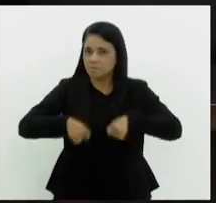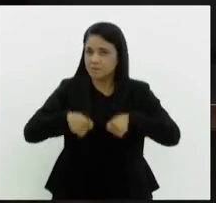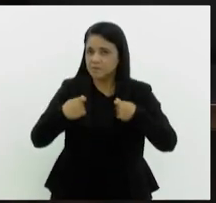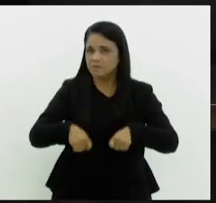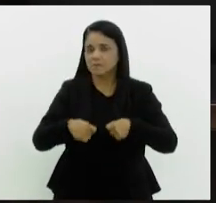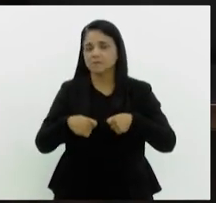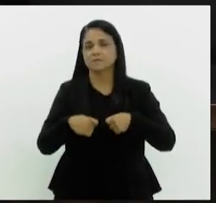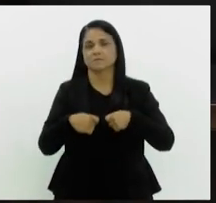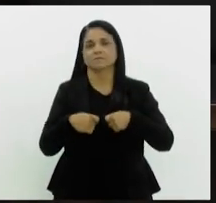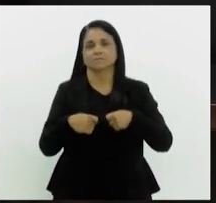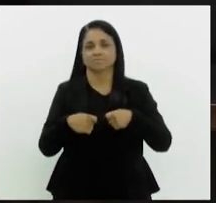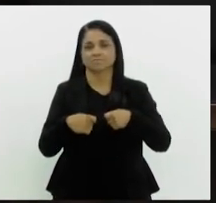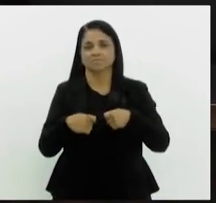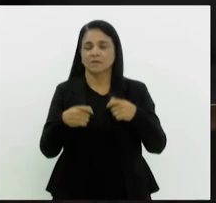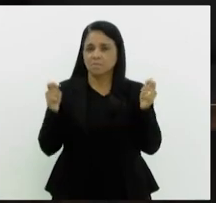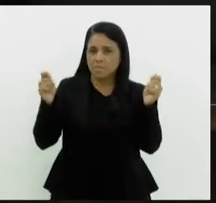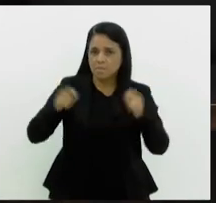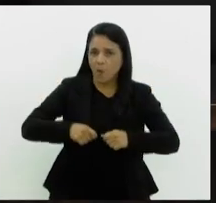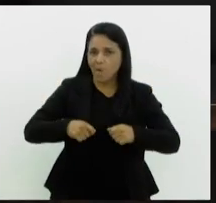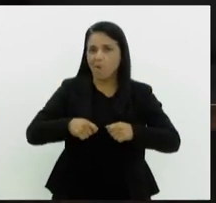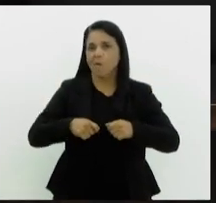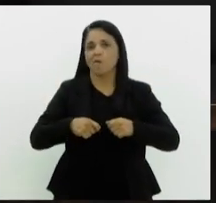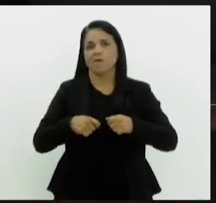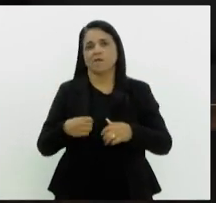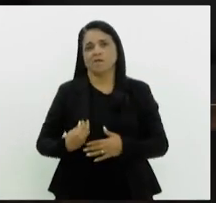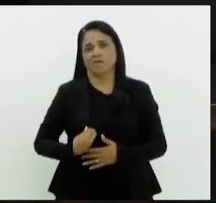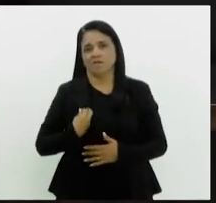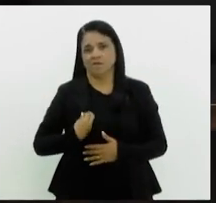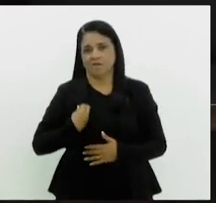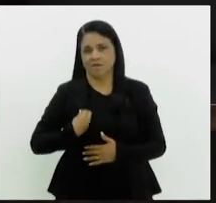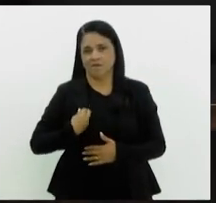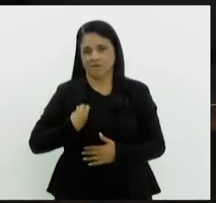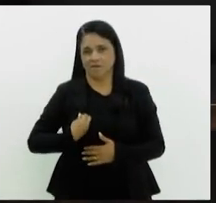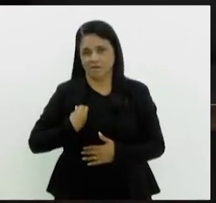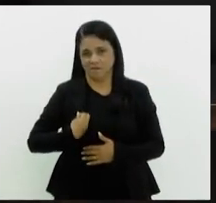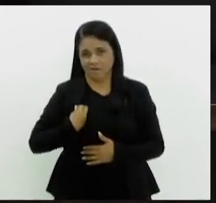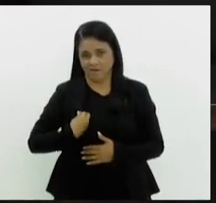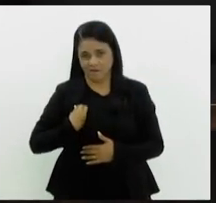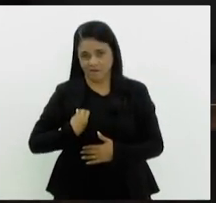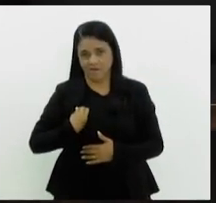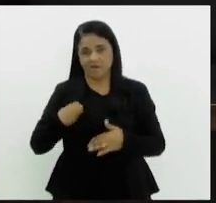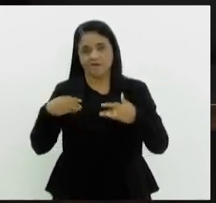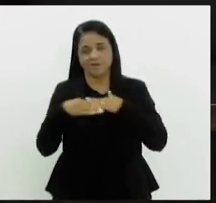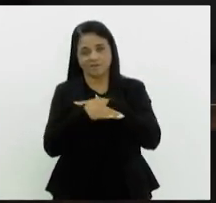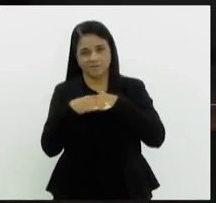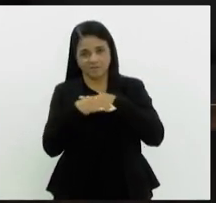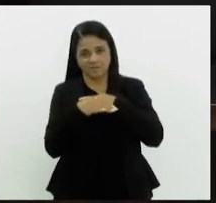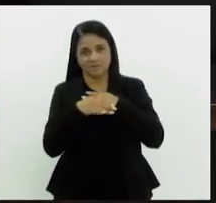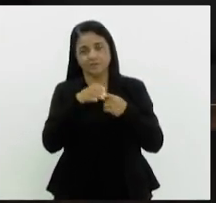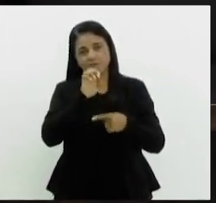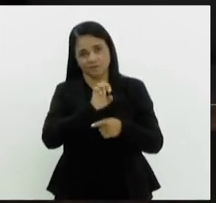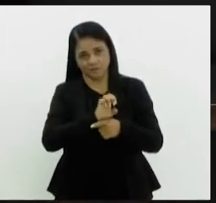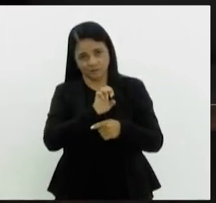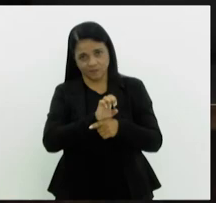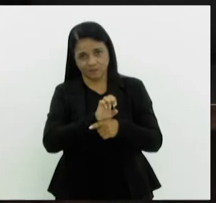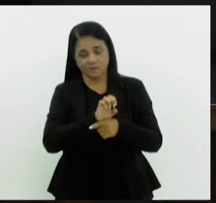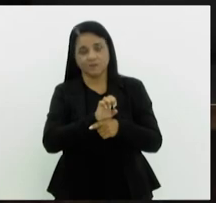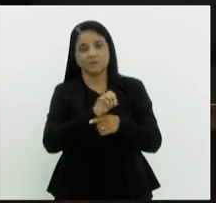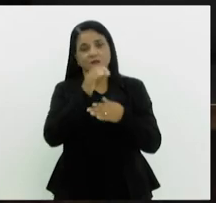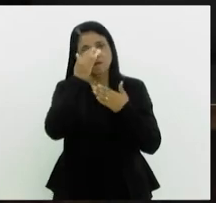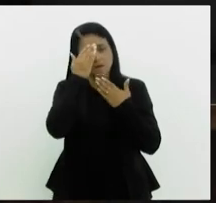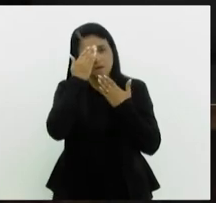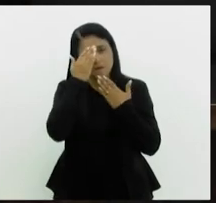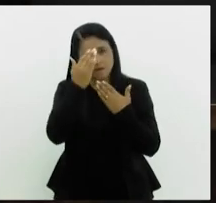necessária para a nossa possibilidade de sobrevivência nessa cidade e nesse Estado. Por isso, eu